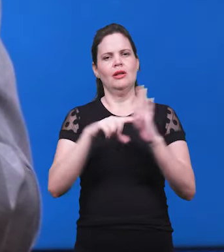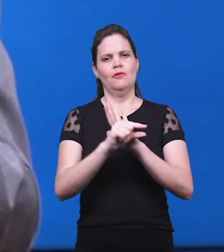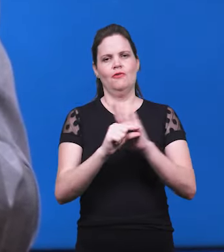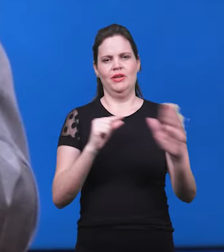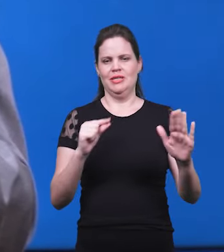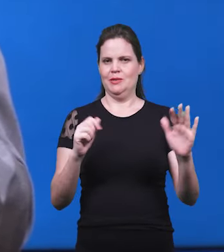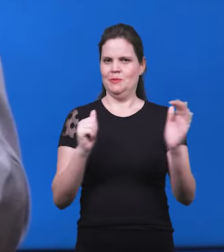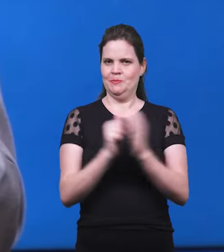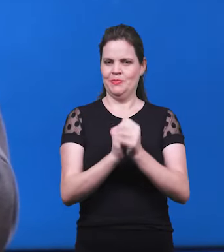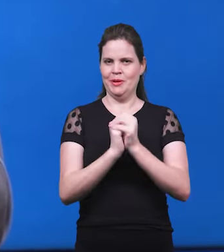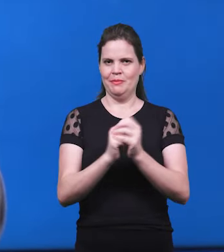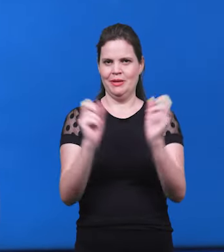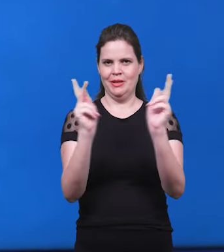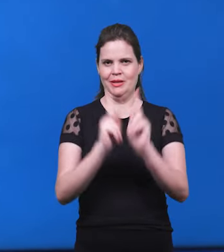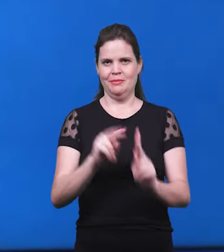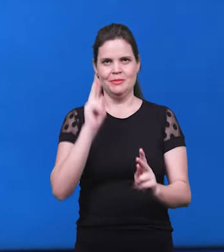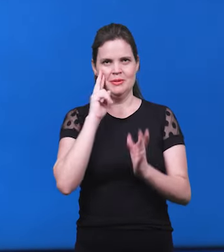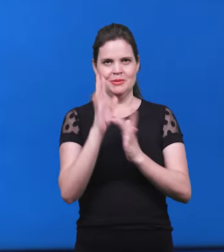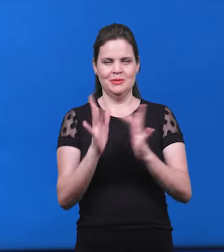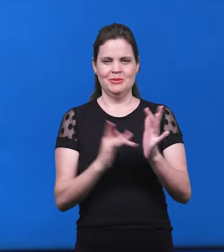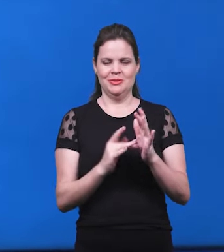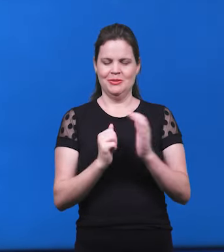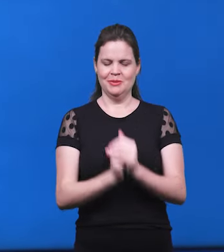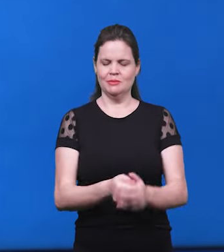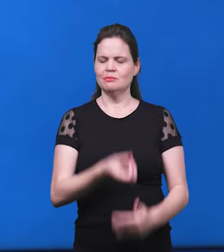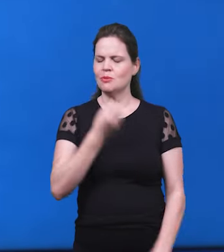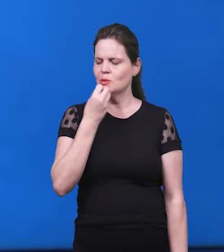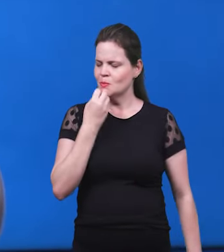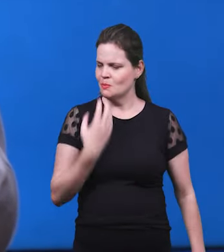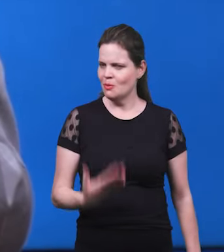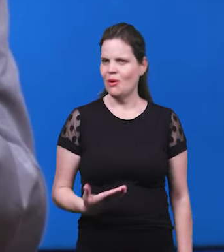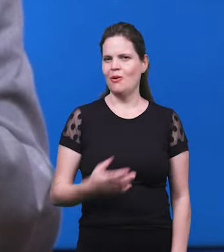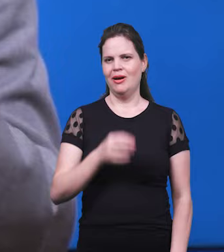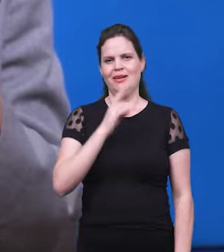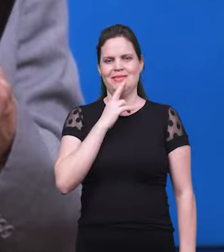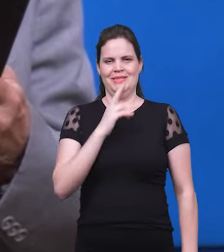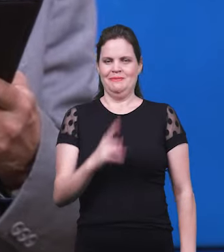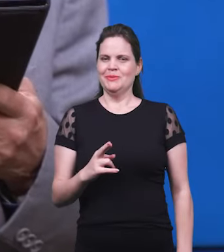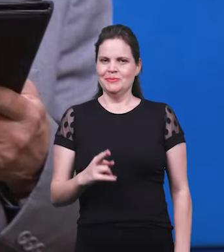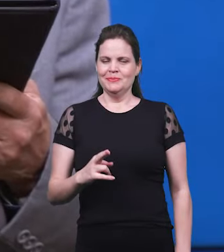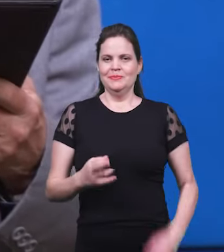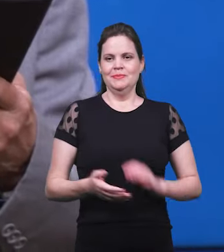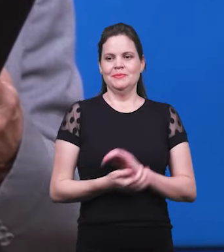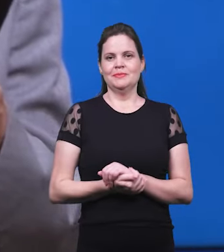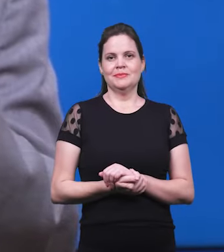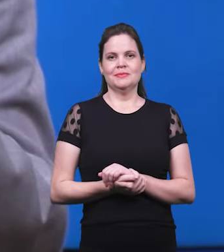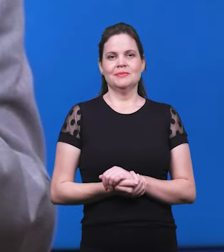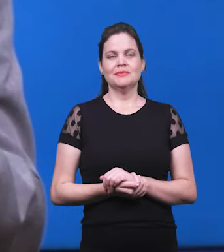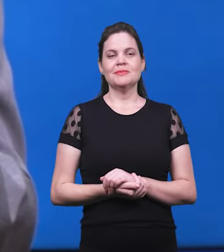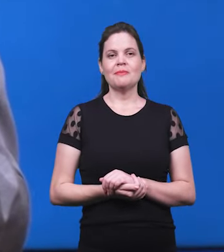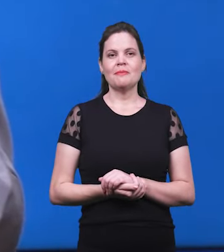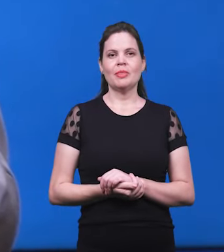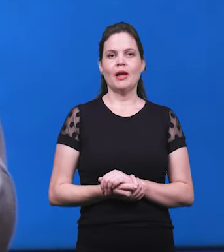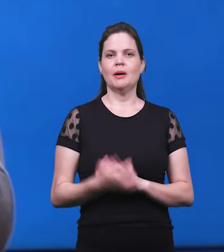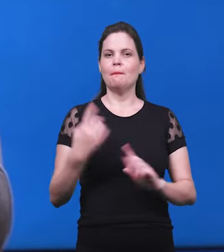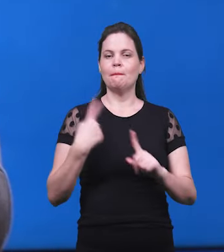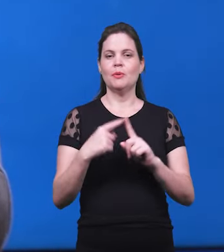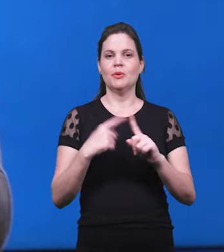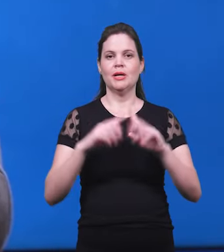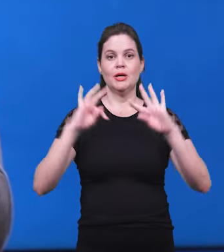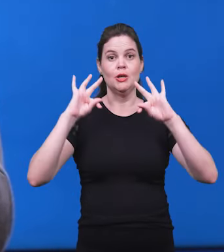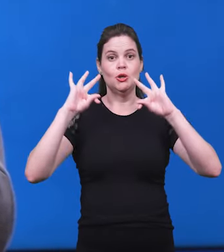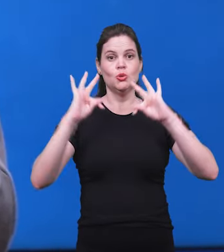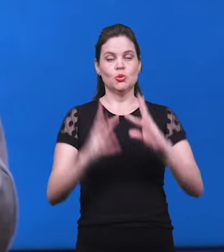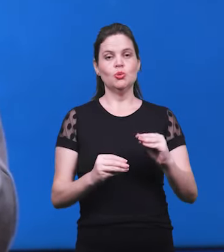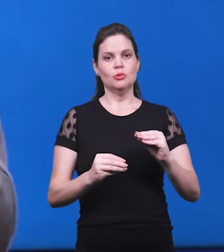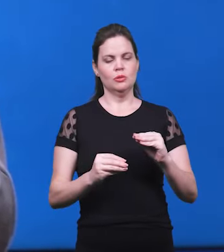versículos. Amém, a paz do Senhor. Muito boa a colocação feita pelo Samuel, porque aquilo que estava